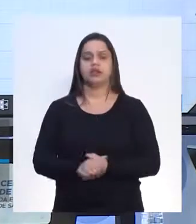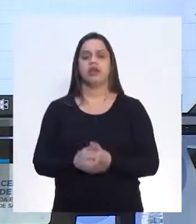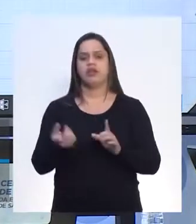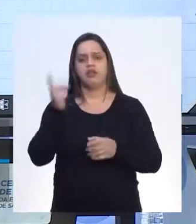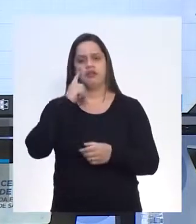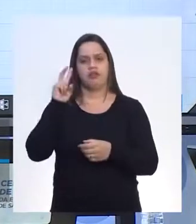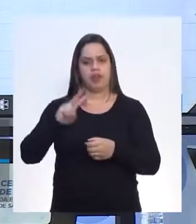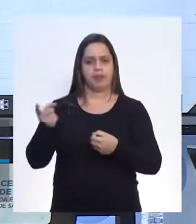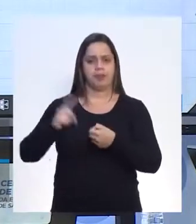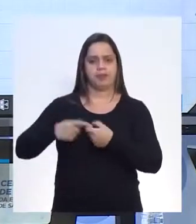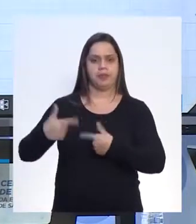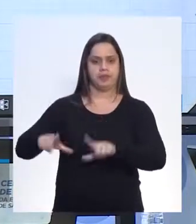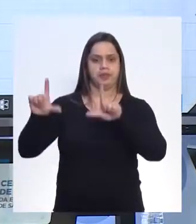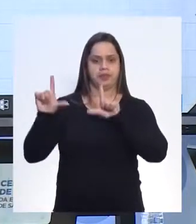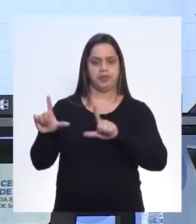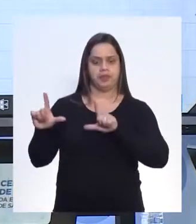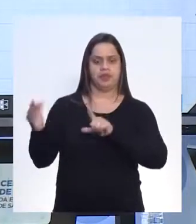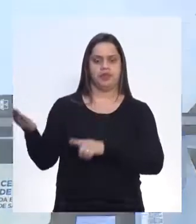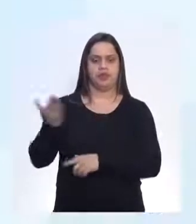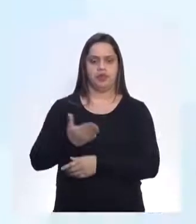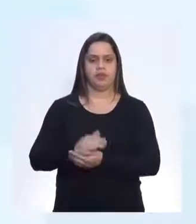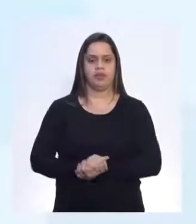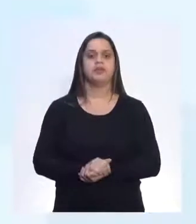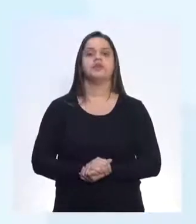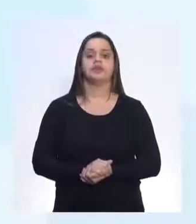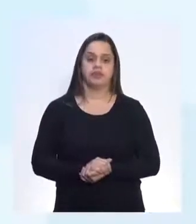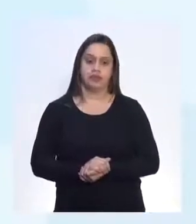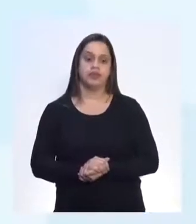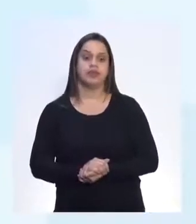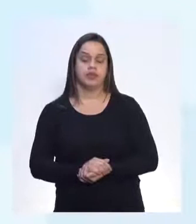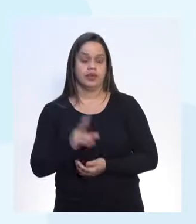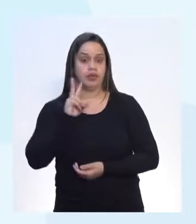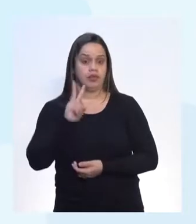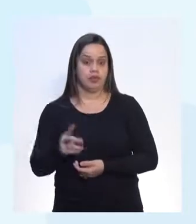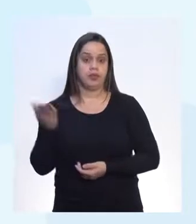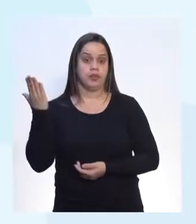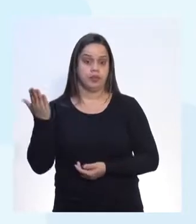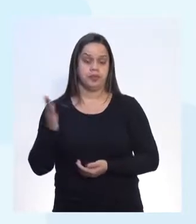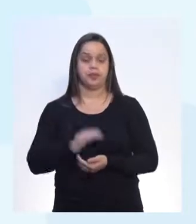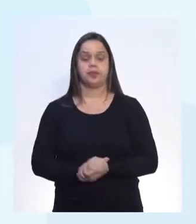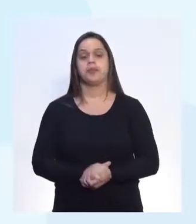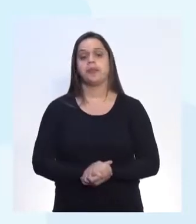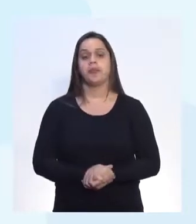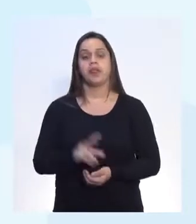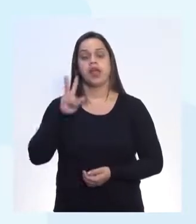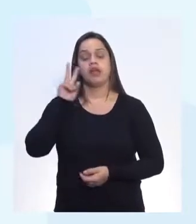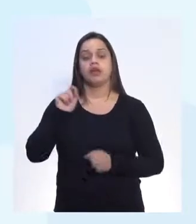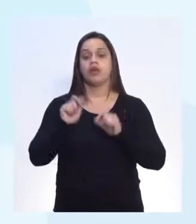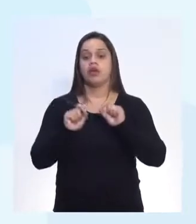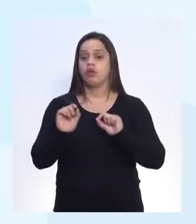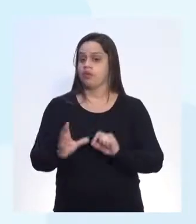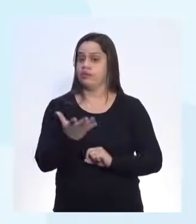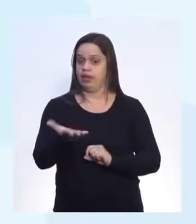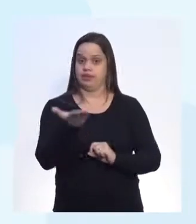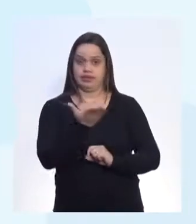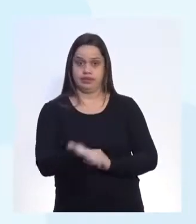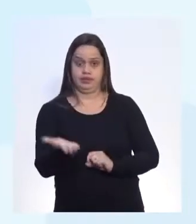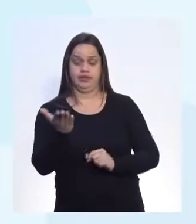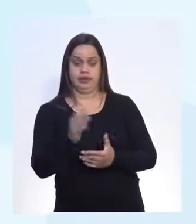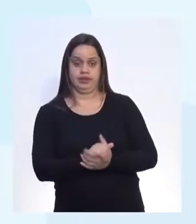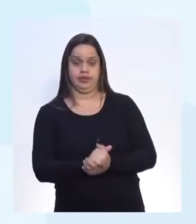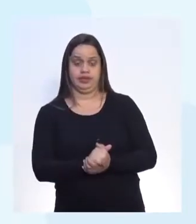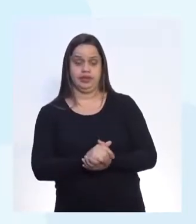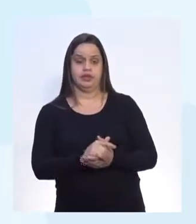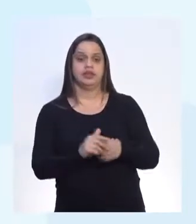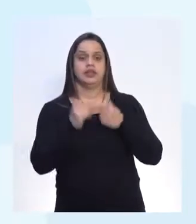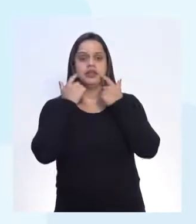para a gente. Opa, voltou? Não? Ah lá. Aqui, ó. Então, o que acontece aí? Ó? Vai aparecer